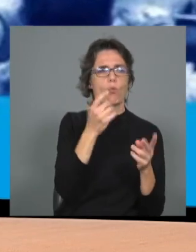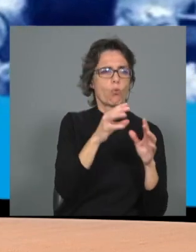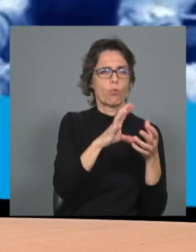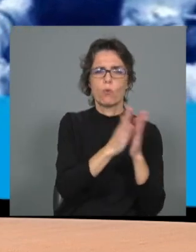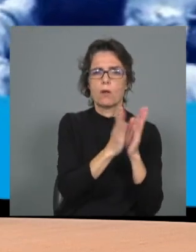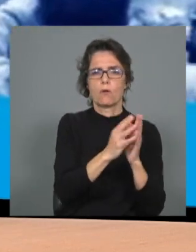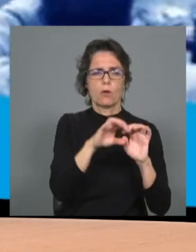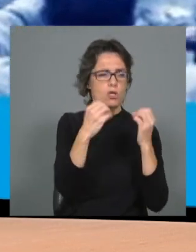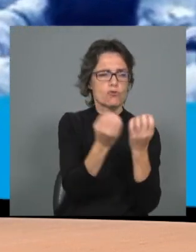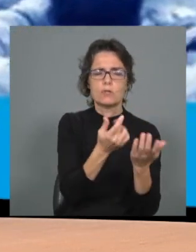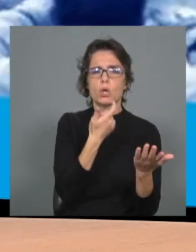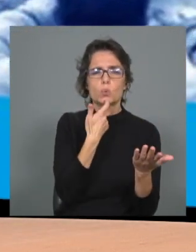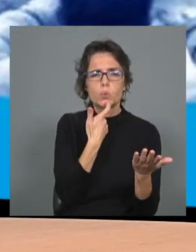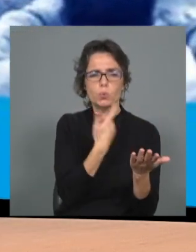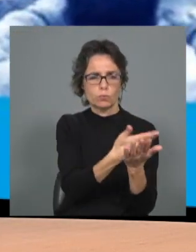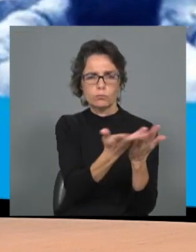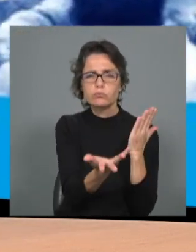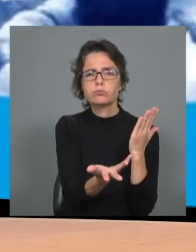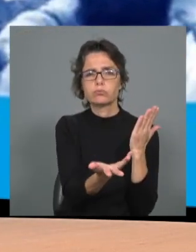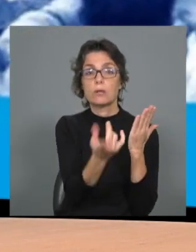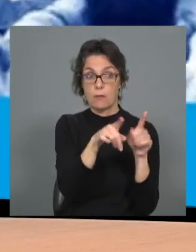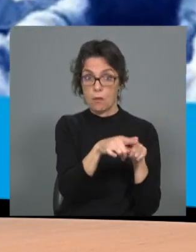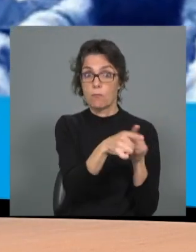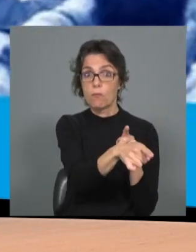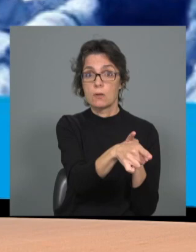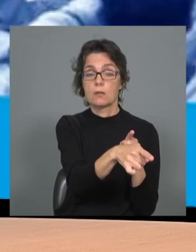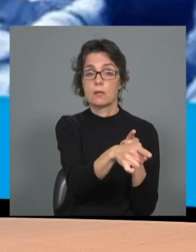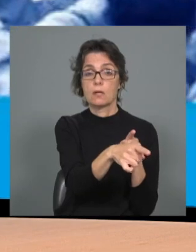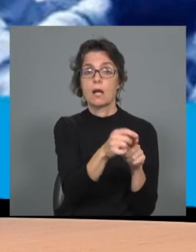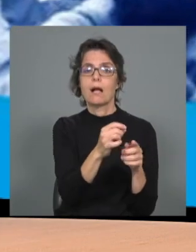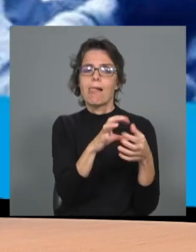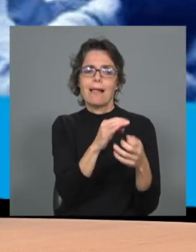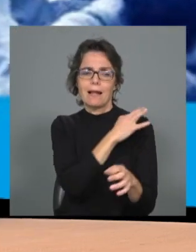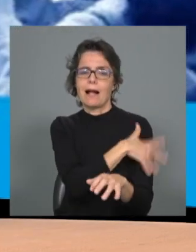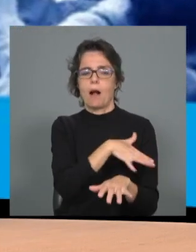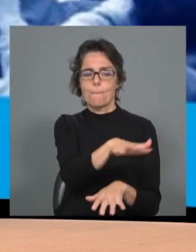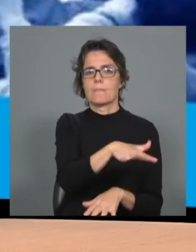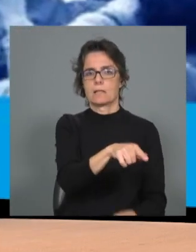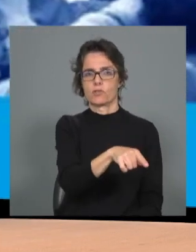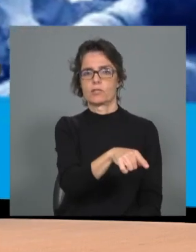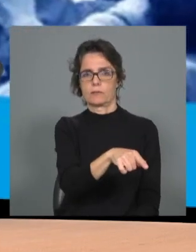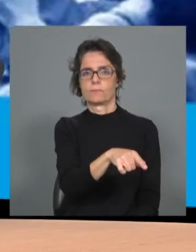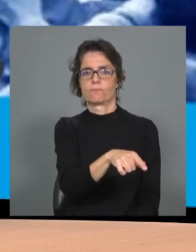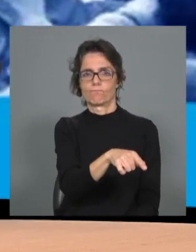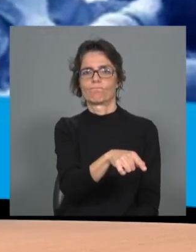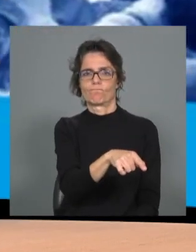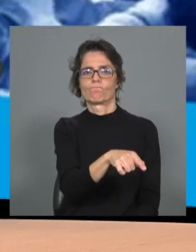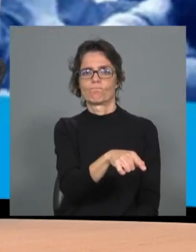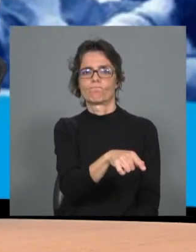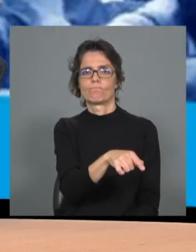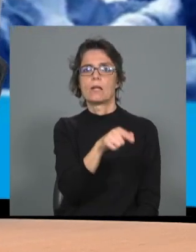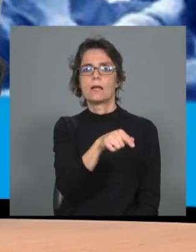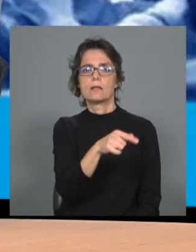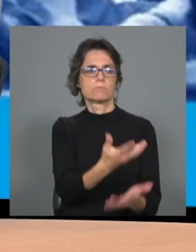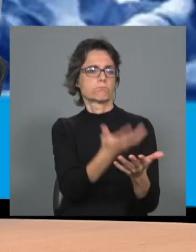realidade social, a realidade política que Jesus viveu, ela vem ao de cima de forma muito